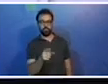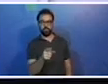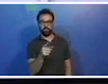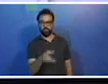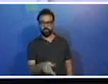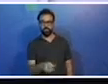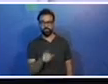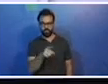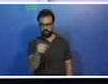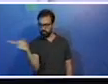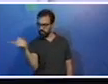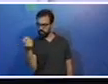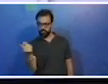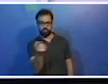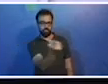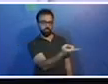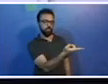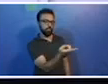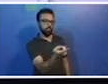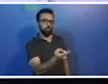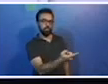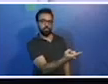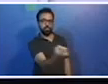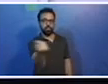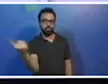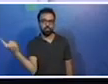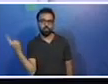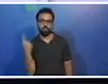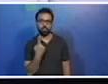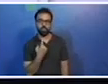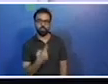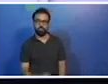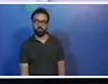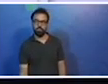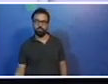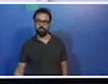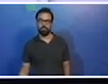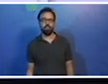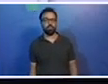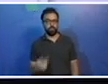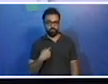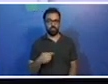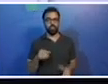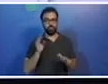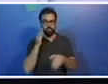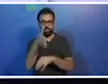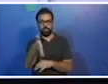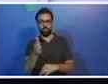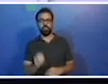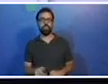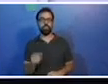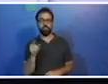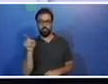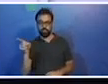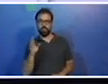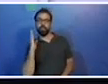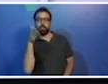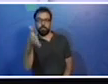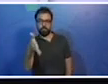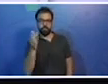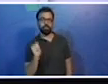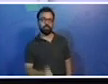elas. Recordam-se disso, né? Tenho certeza. Então, como é que fica? I go, eu vou. You go, você